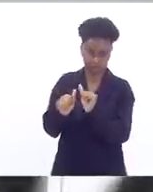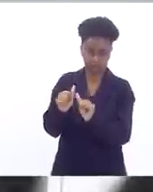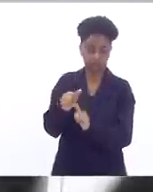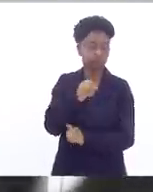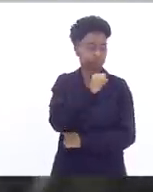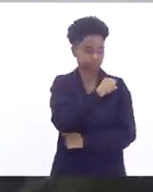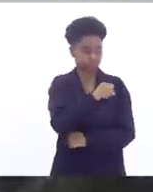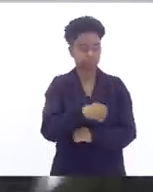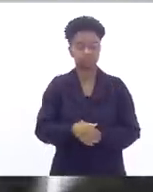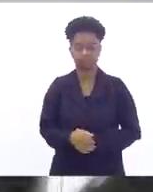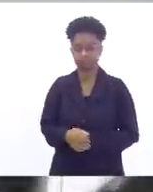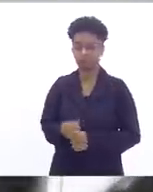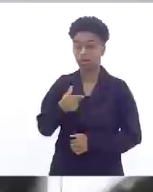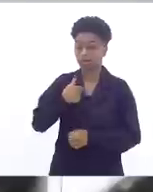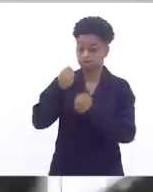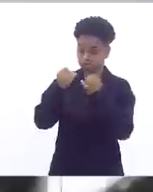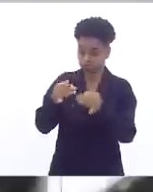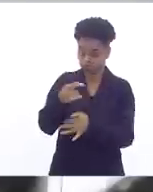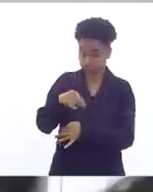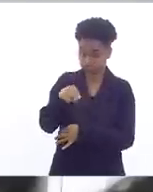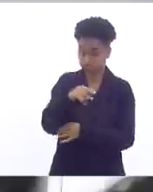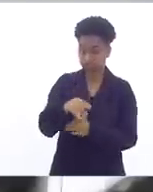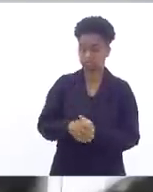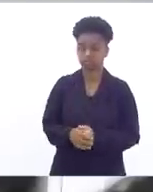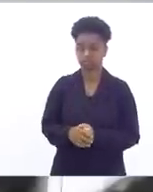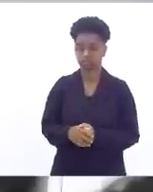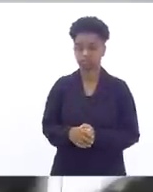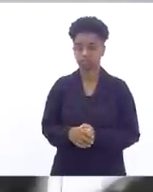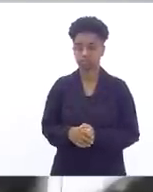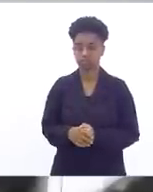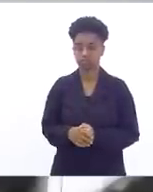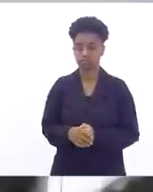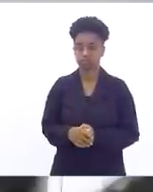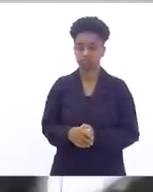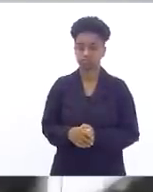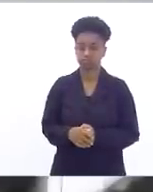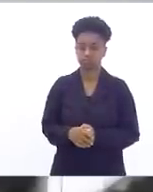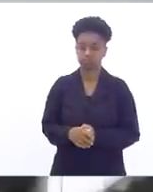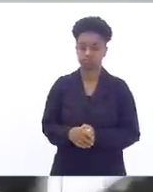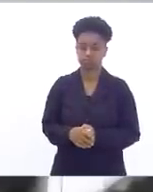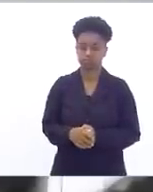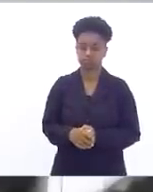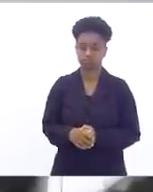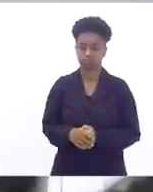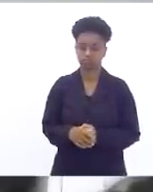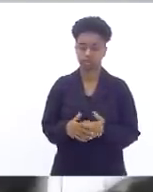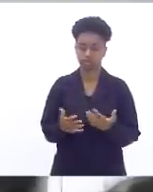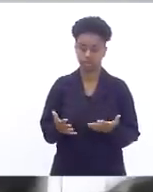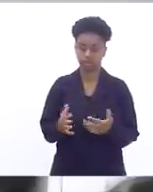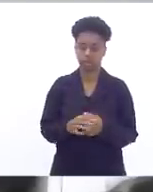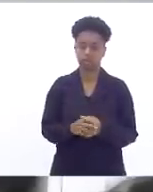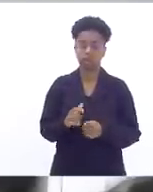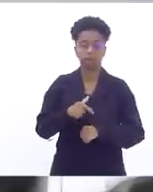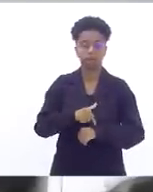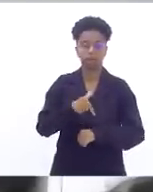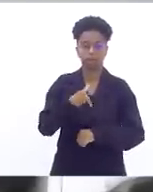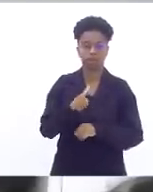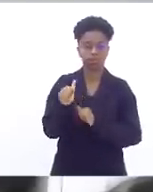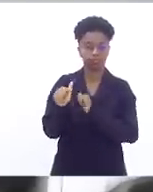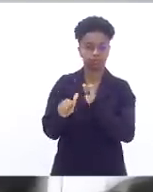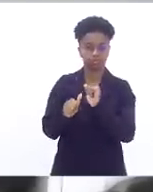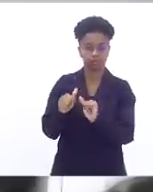eu vou explicar a vocês bom quando houve a atualização